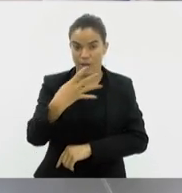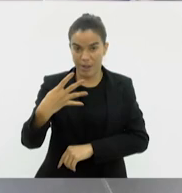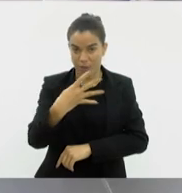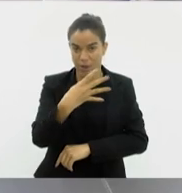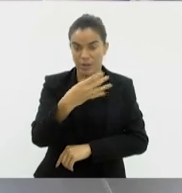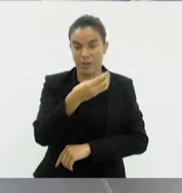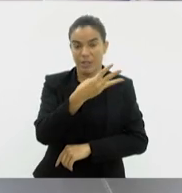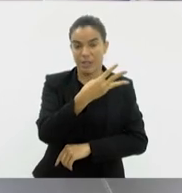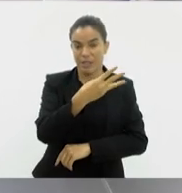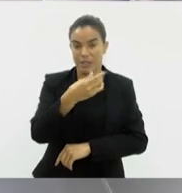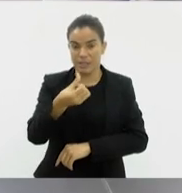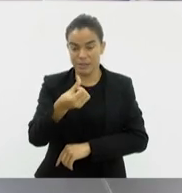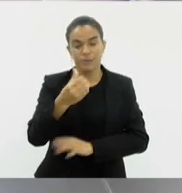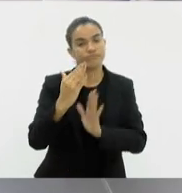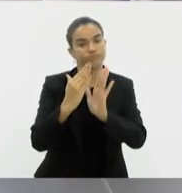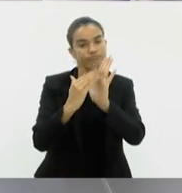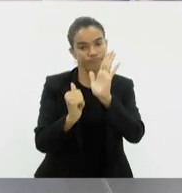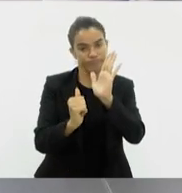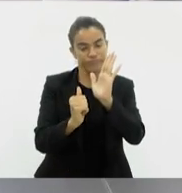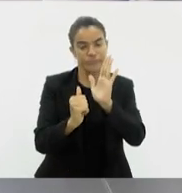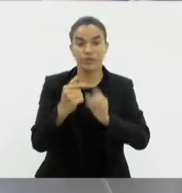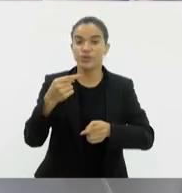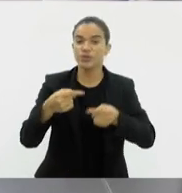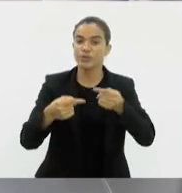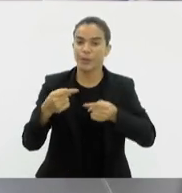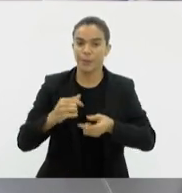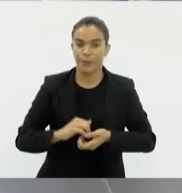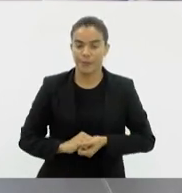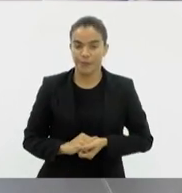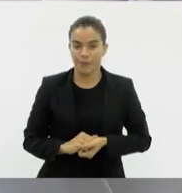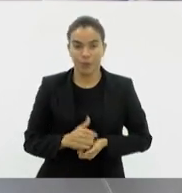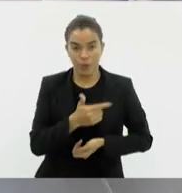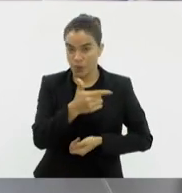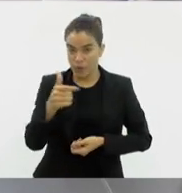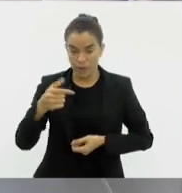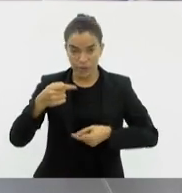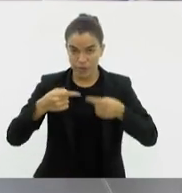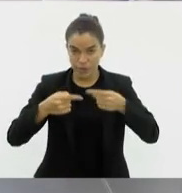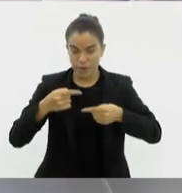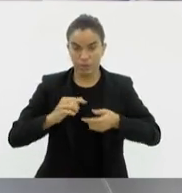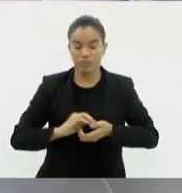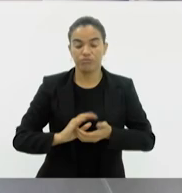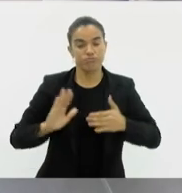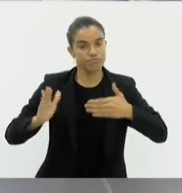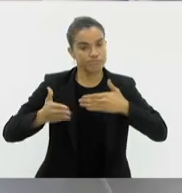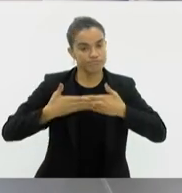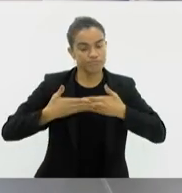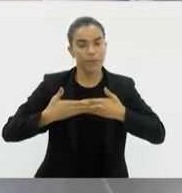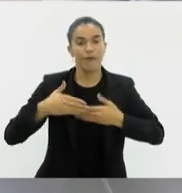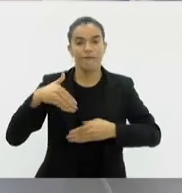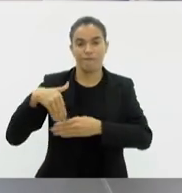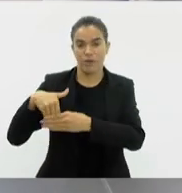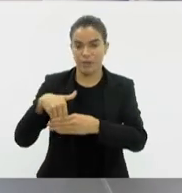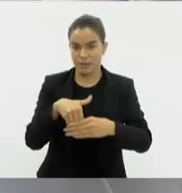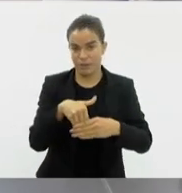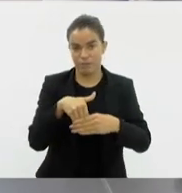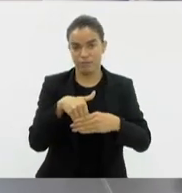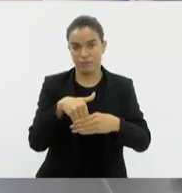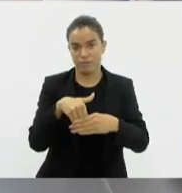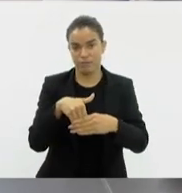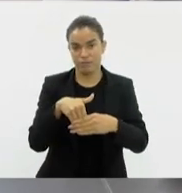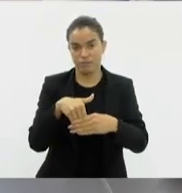estão retirados de pauta. Em discussão. Não havendo quem queira discutir, encerrada a discussão, em